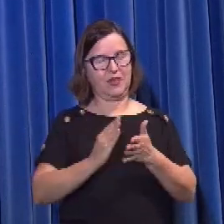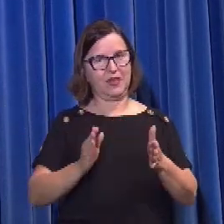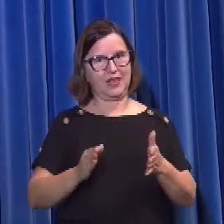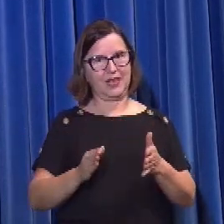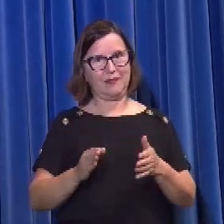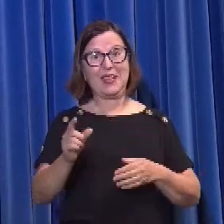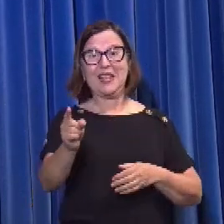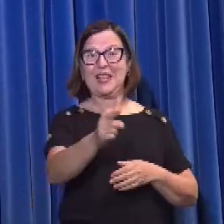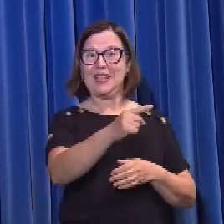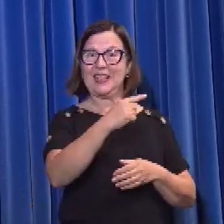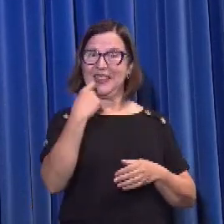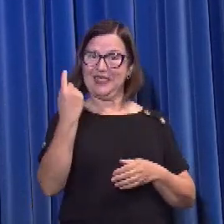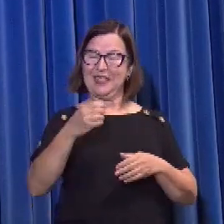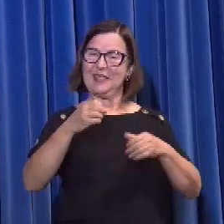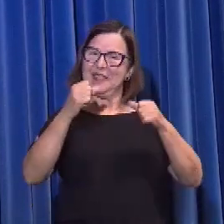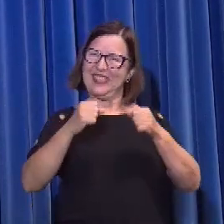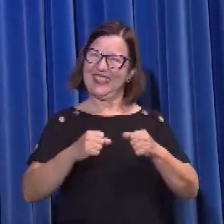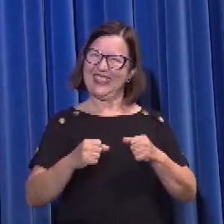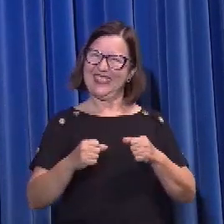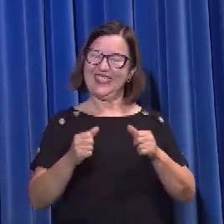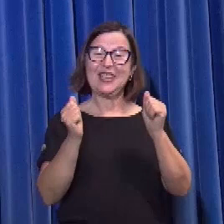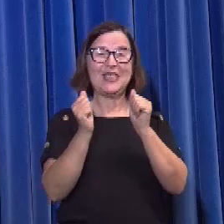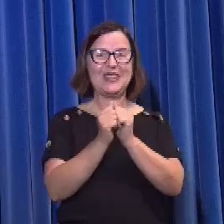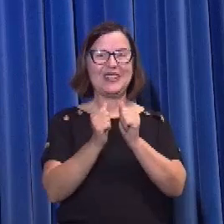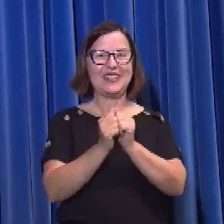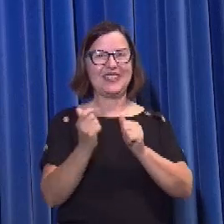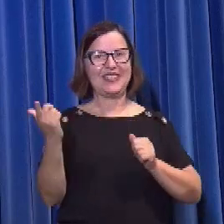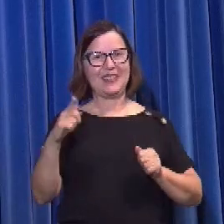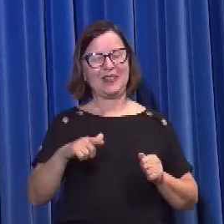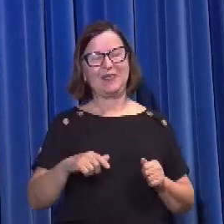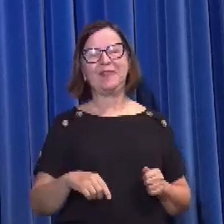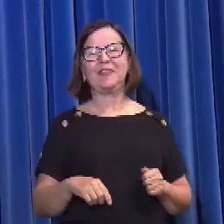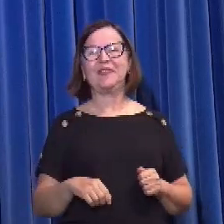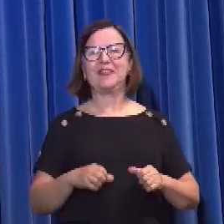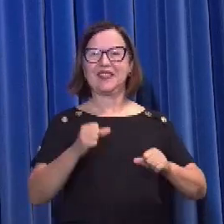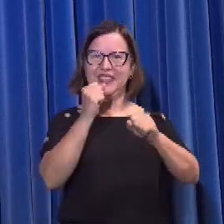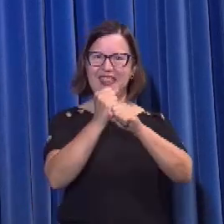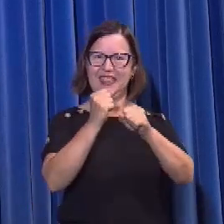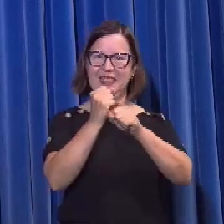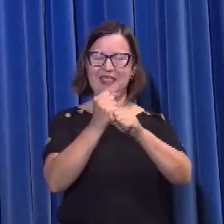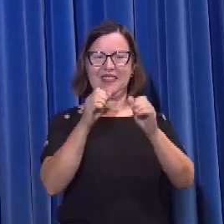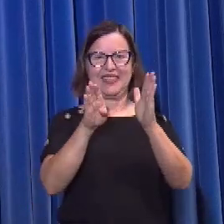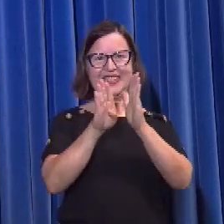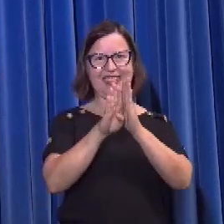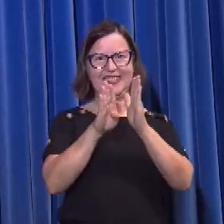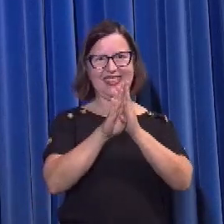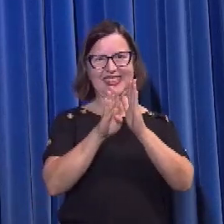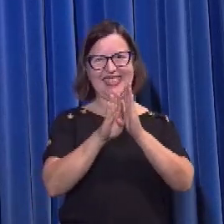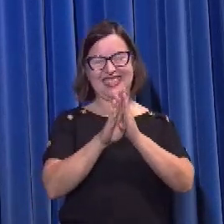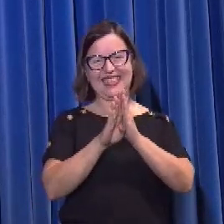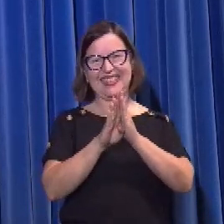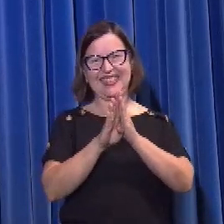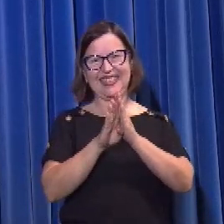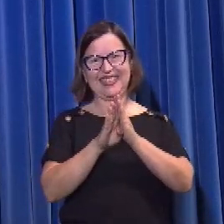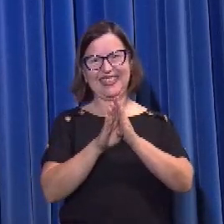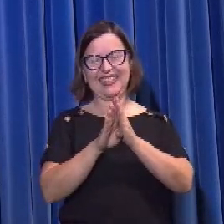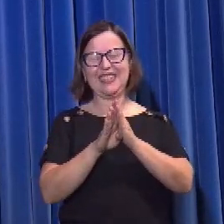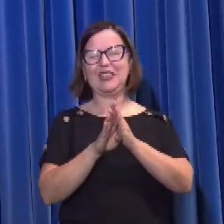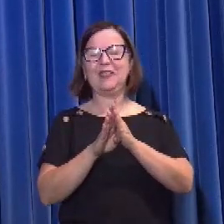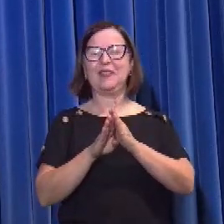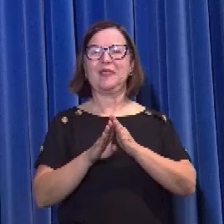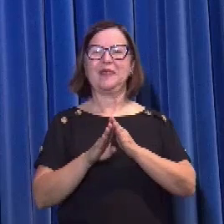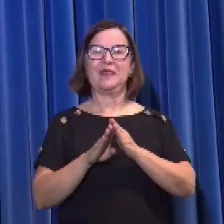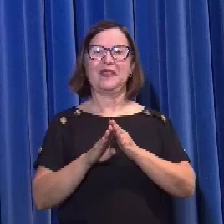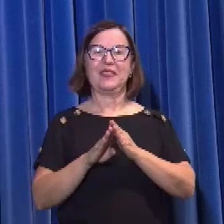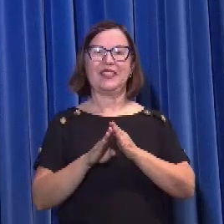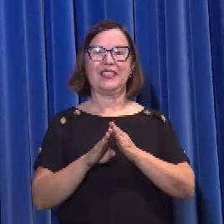novamente. A reforma lá do nosso local, lá na Avenida Paraná, ela